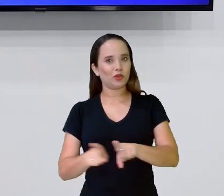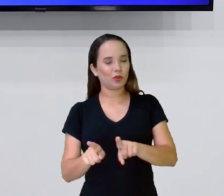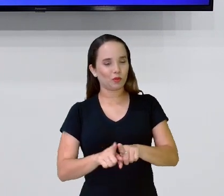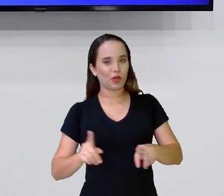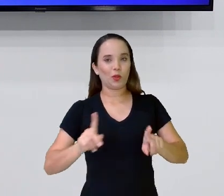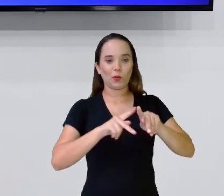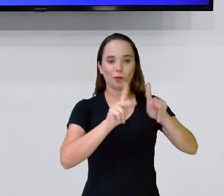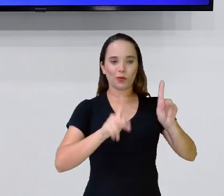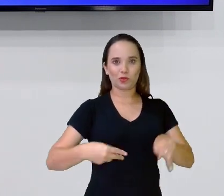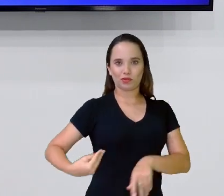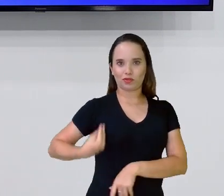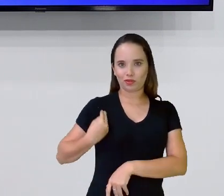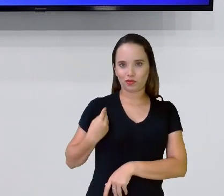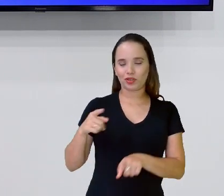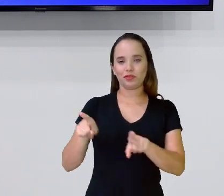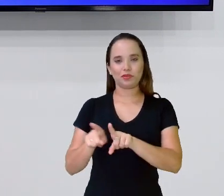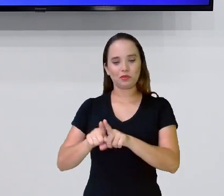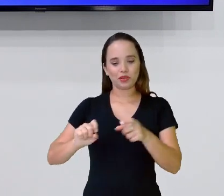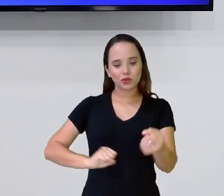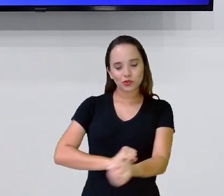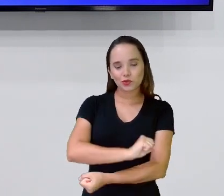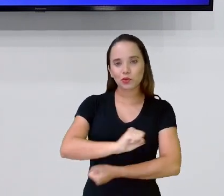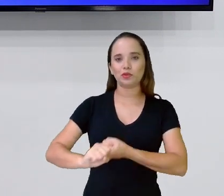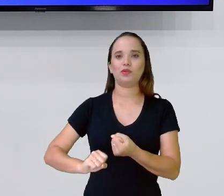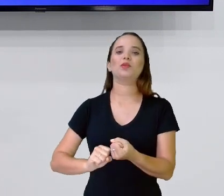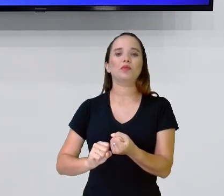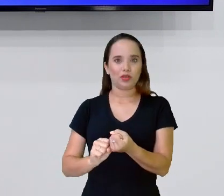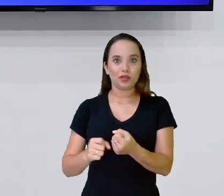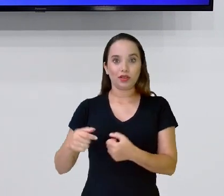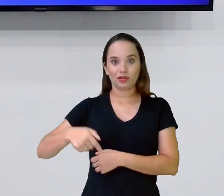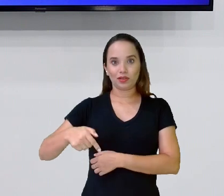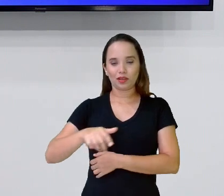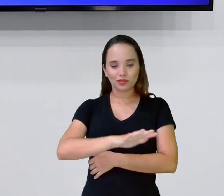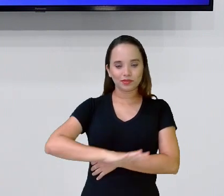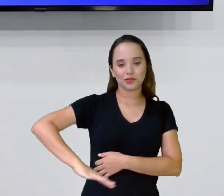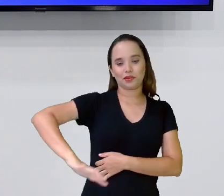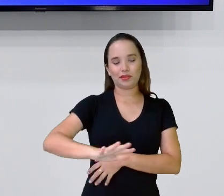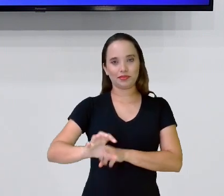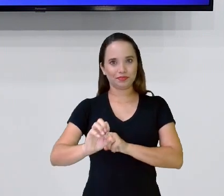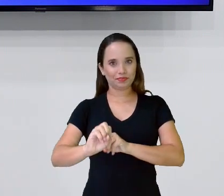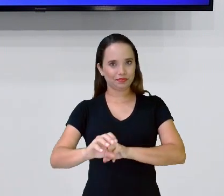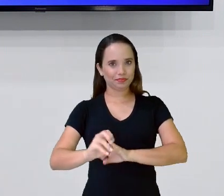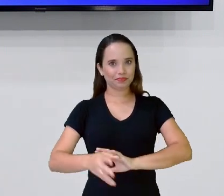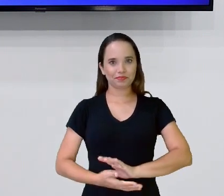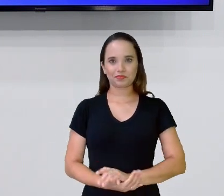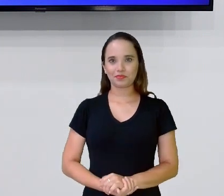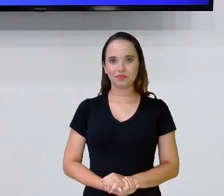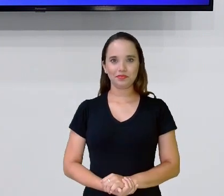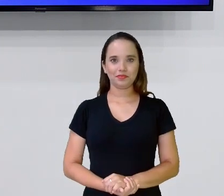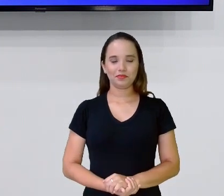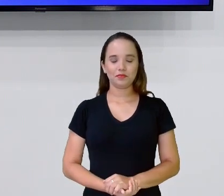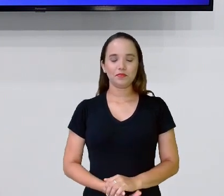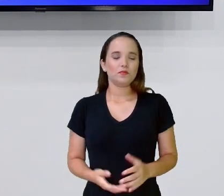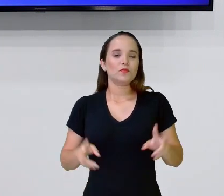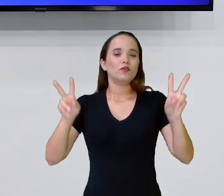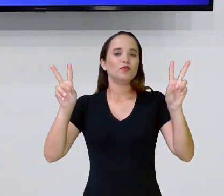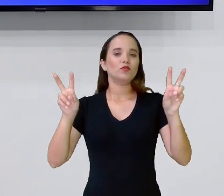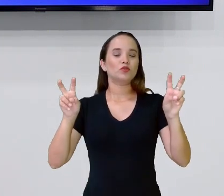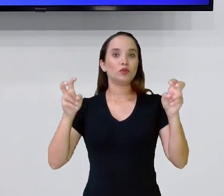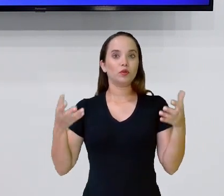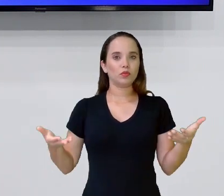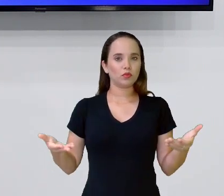professor de Sustentabilidade, né, aqui por essa rede, né, de educação. O tema da aula de